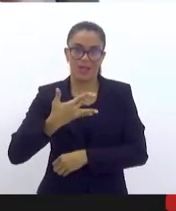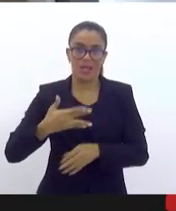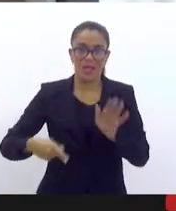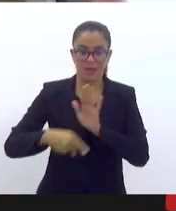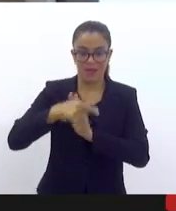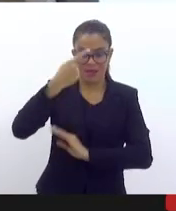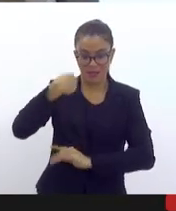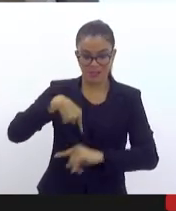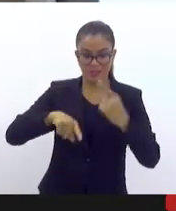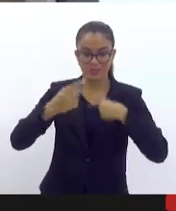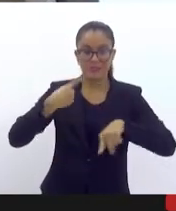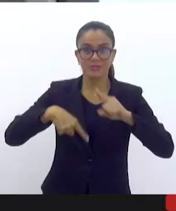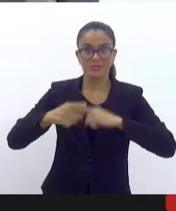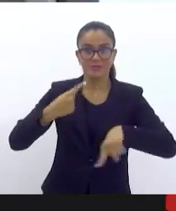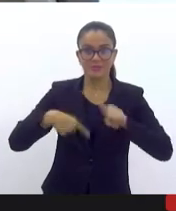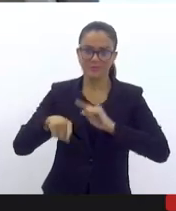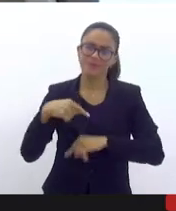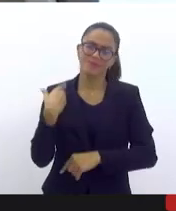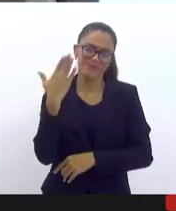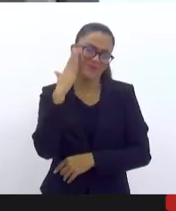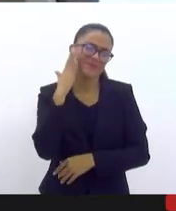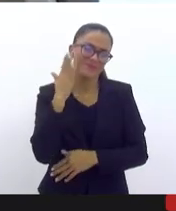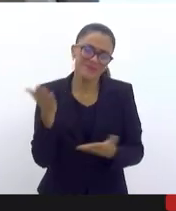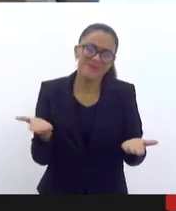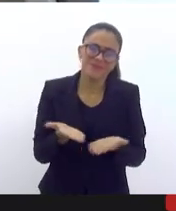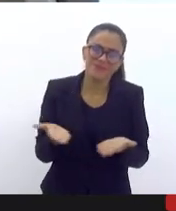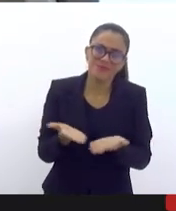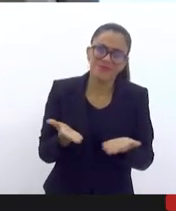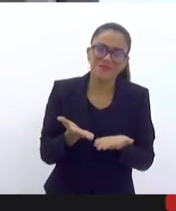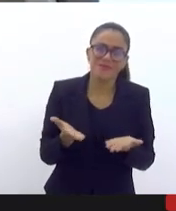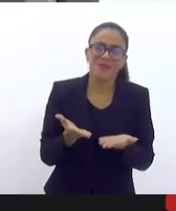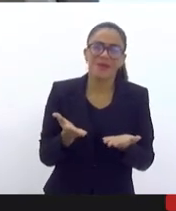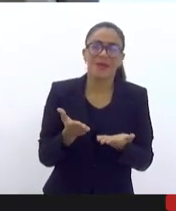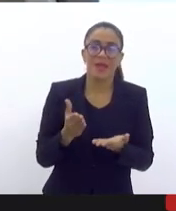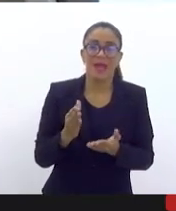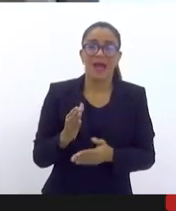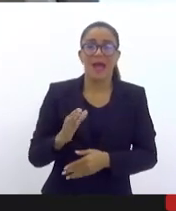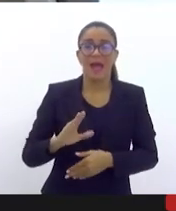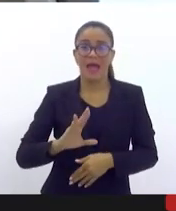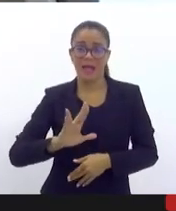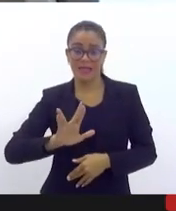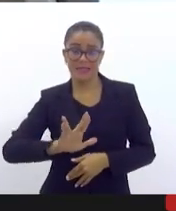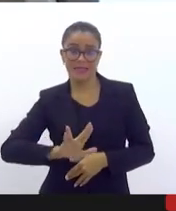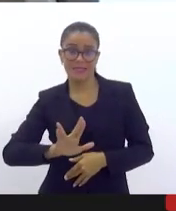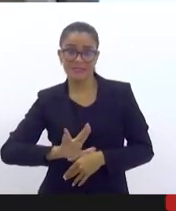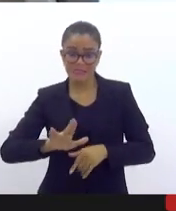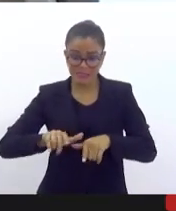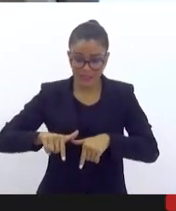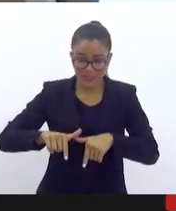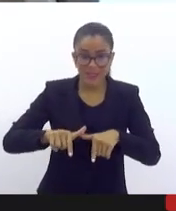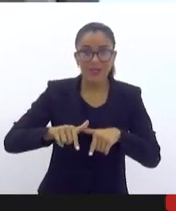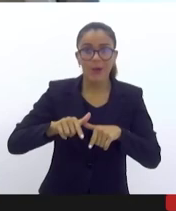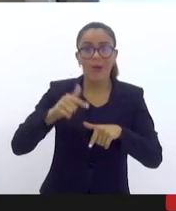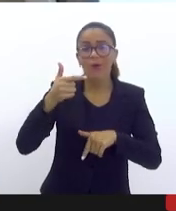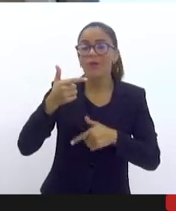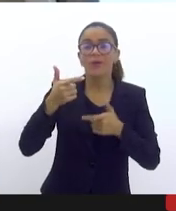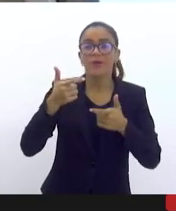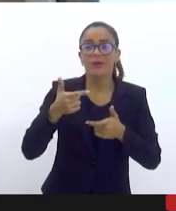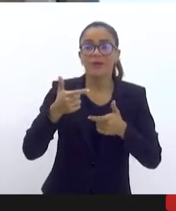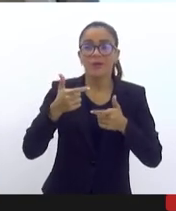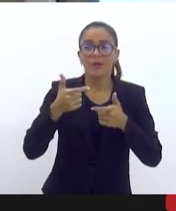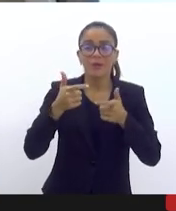vale dizer que a gente sabe hoje né que que a canábis atua num sistema